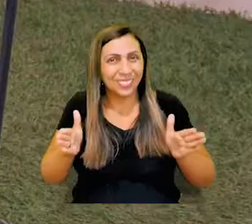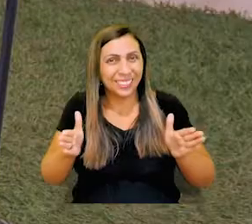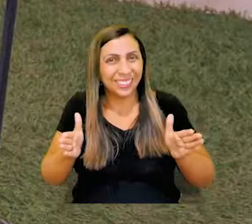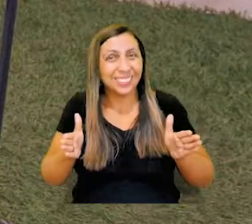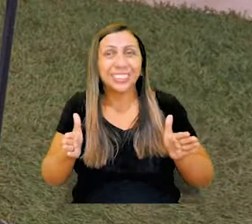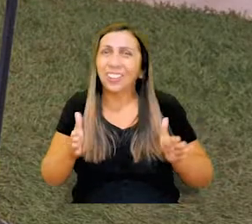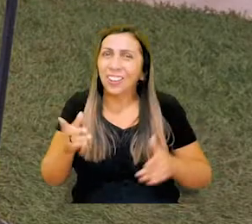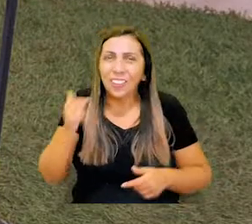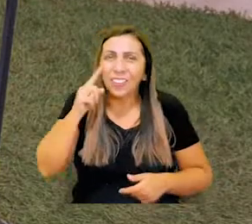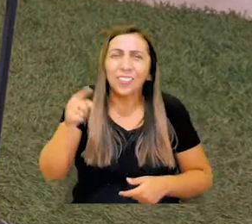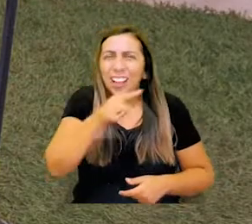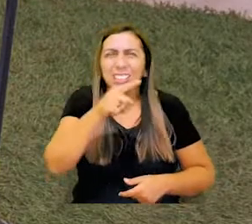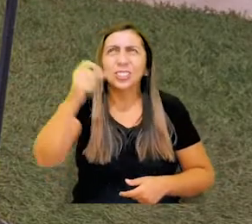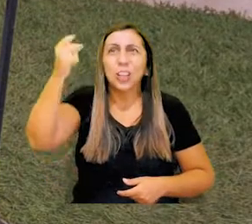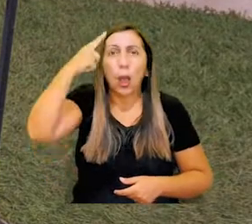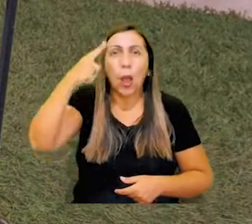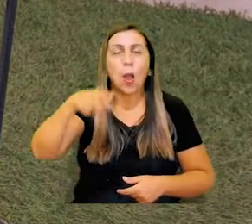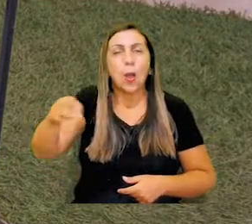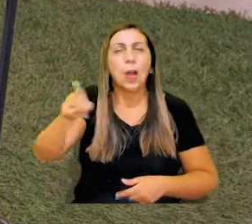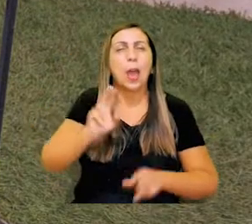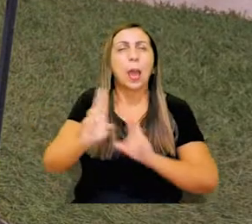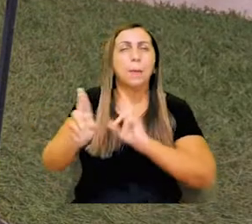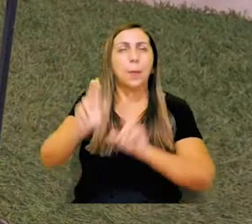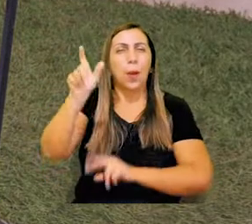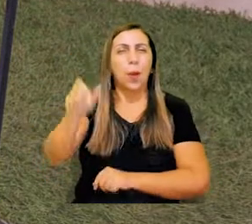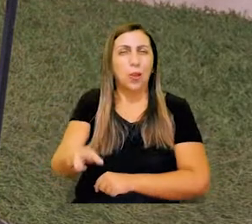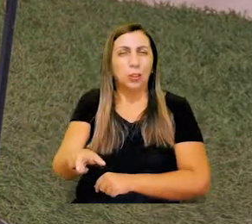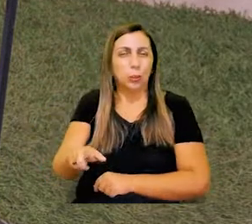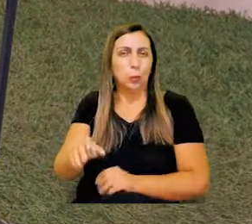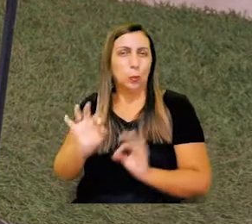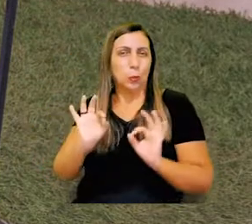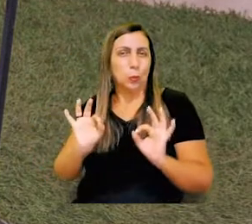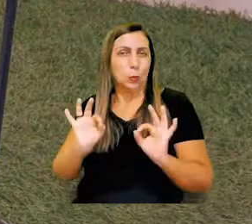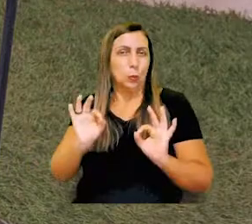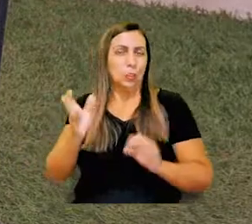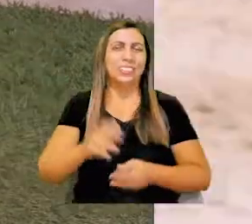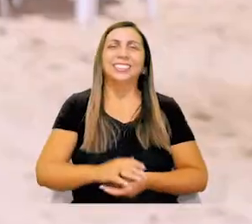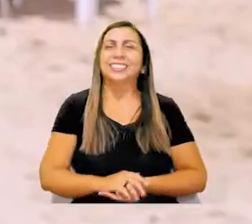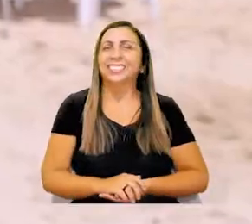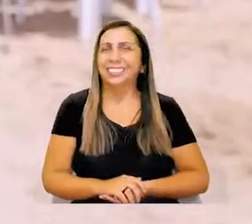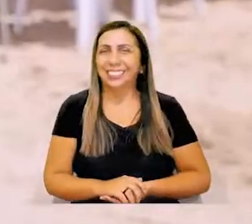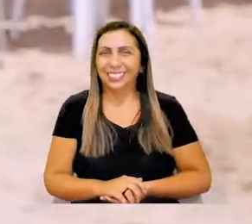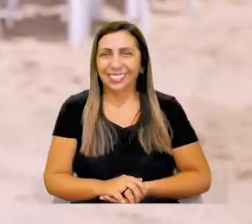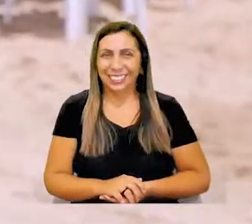Acessível. Vai aí no meio do sol, repórter estiloso!